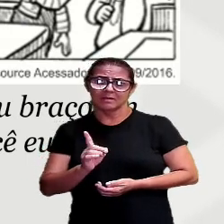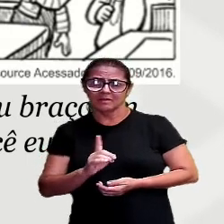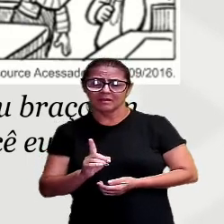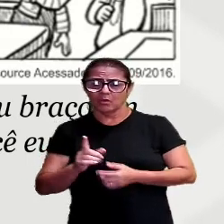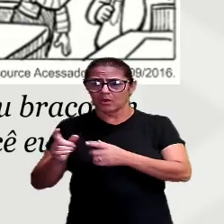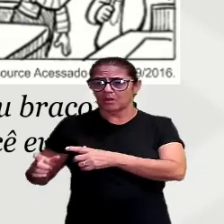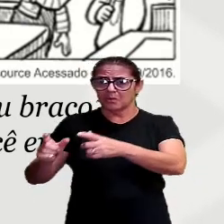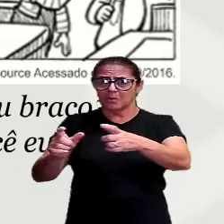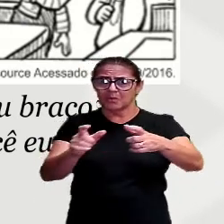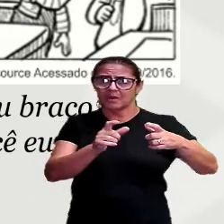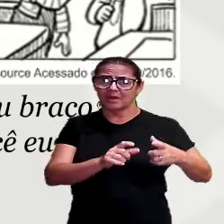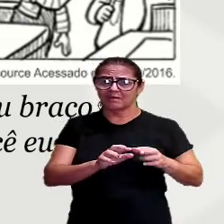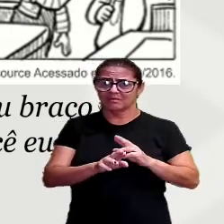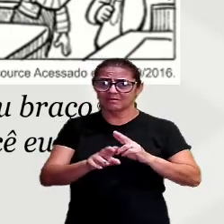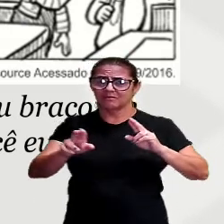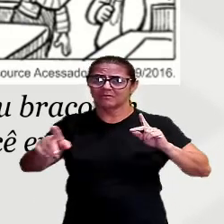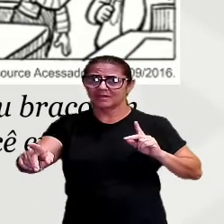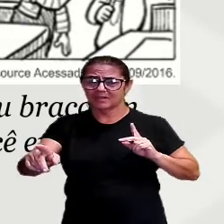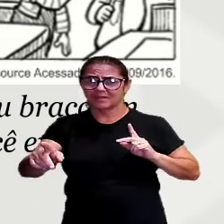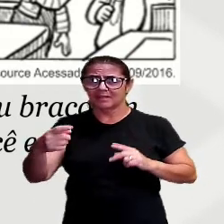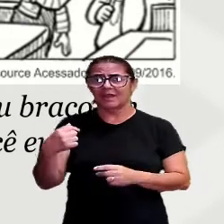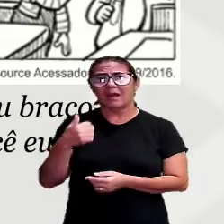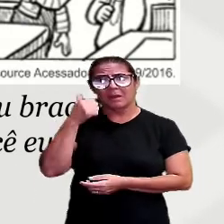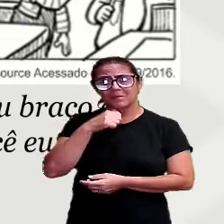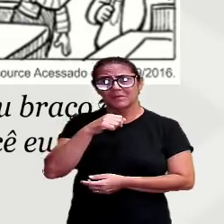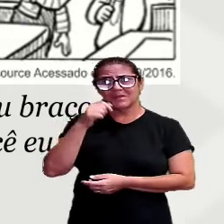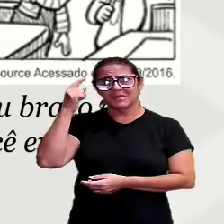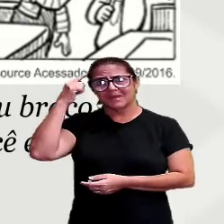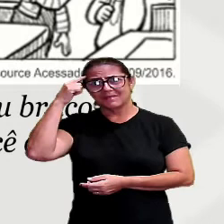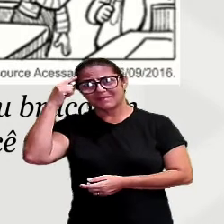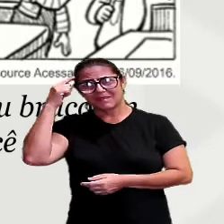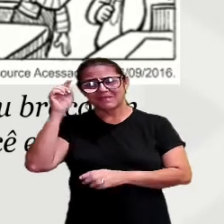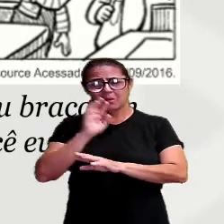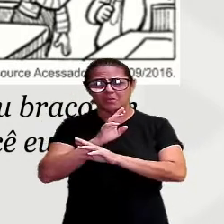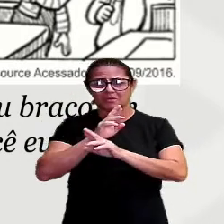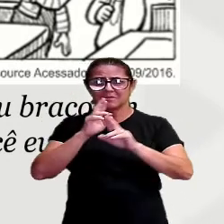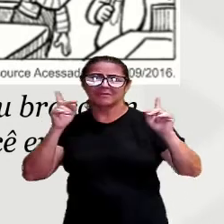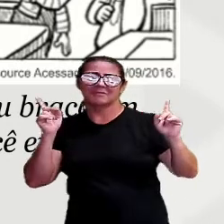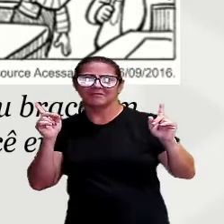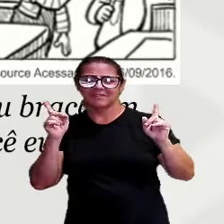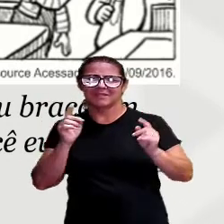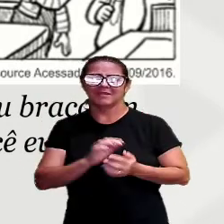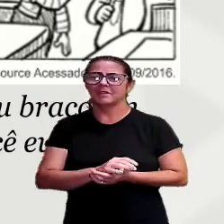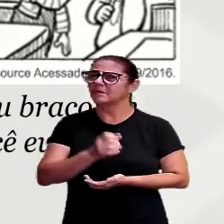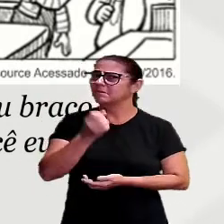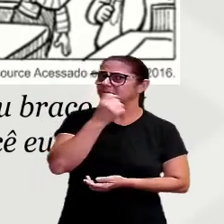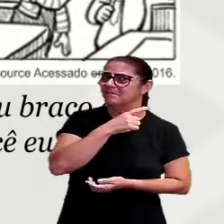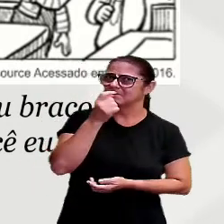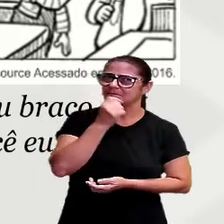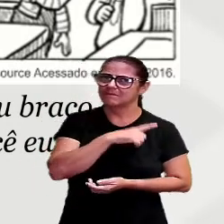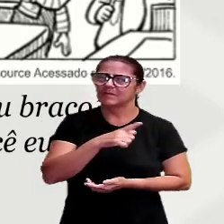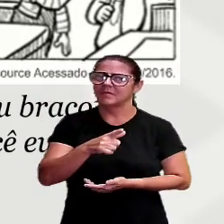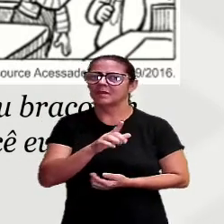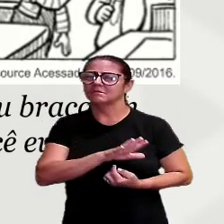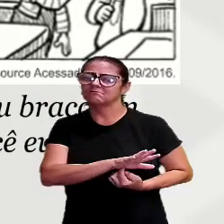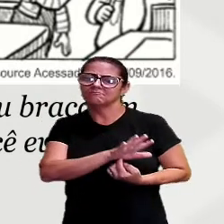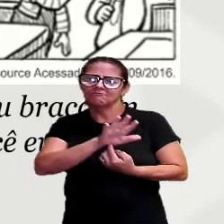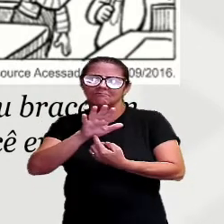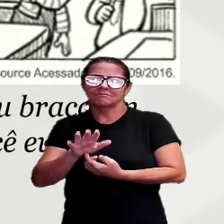que ele esteve. Entenderam aí o humor dessa tirinha? É isso que ela passa pra gente. Ela passa